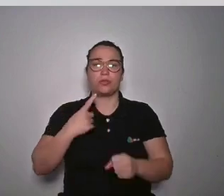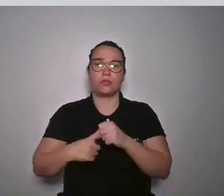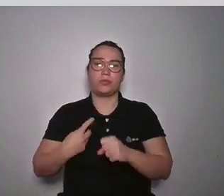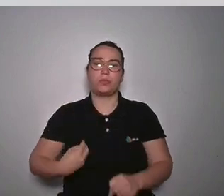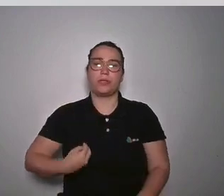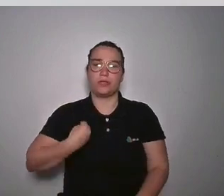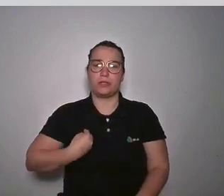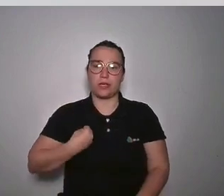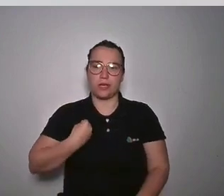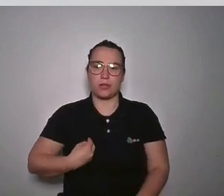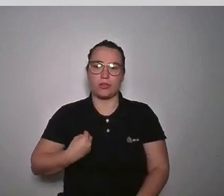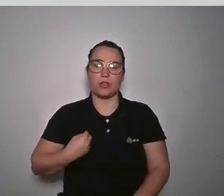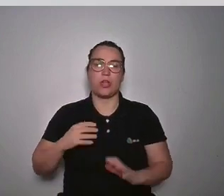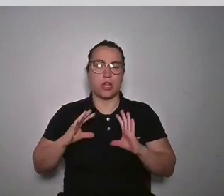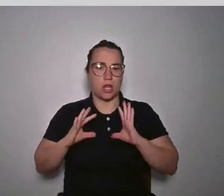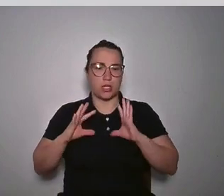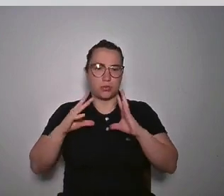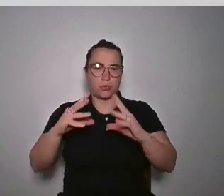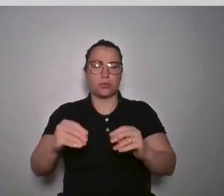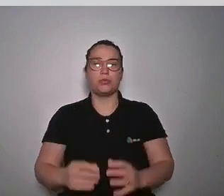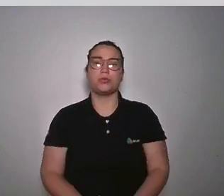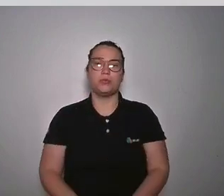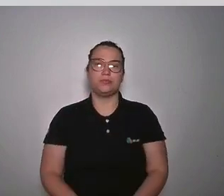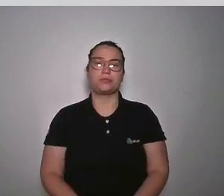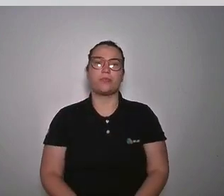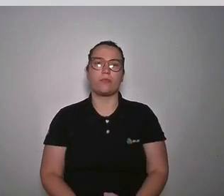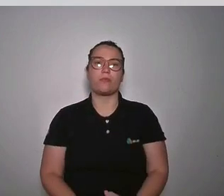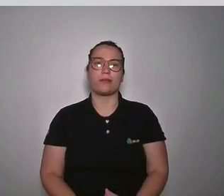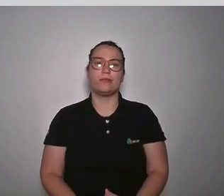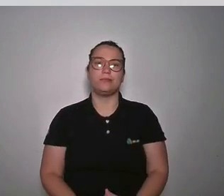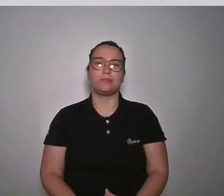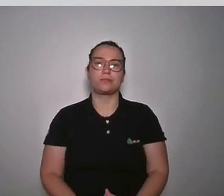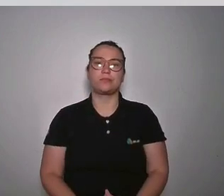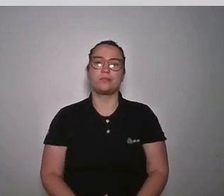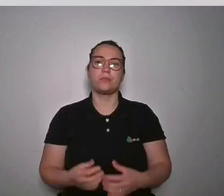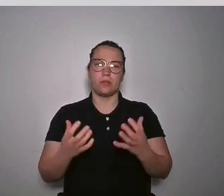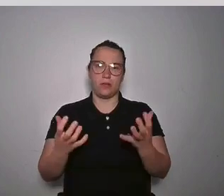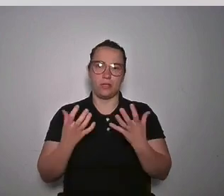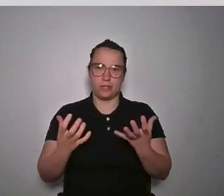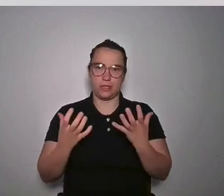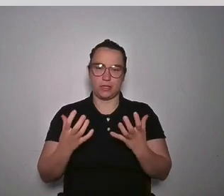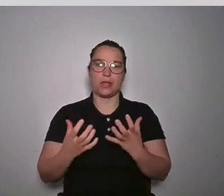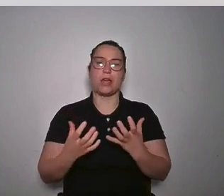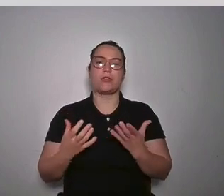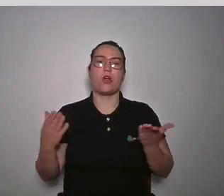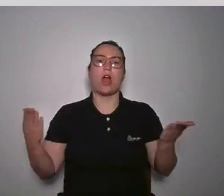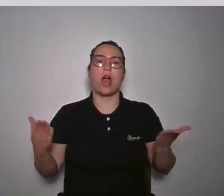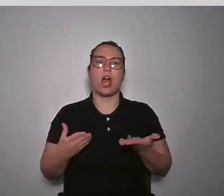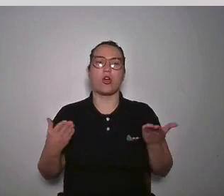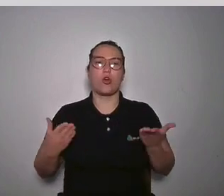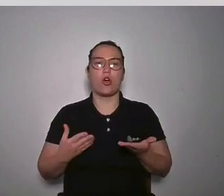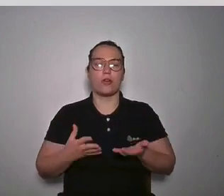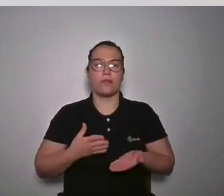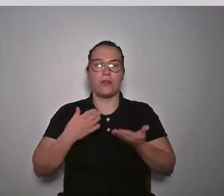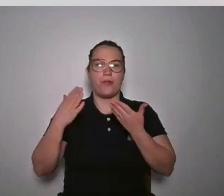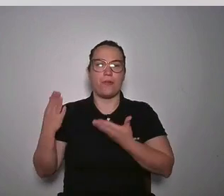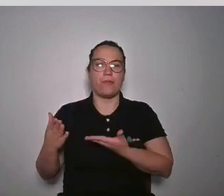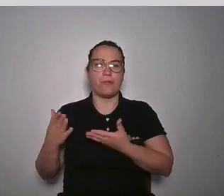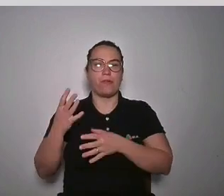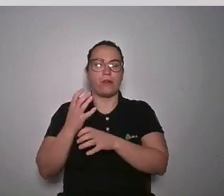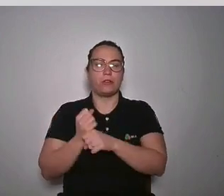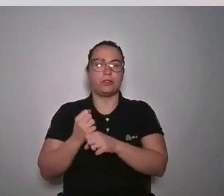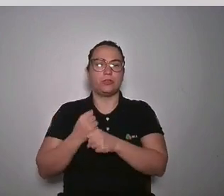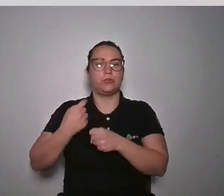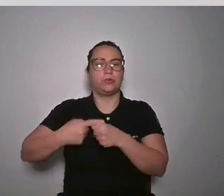a toda a comunidade, e quero, nesse momento, passar aqui a palavra ao contador do município,